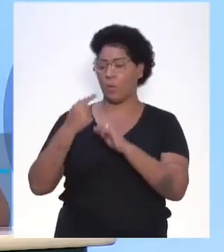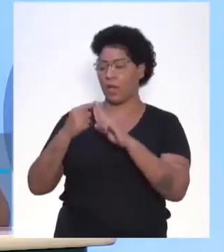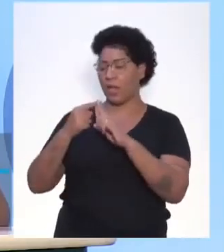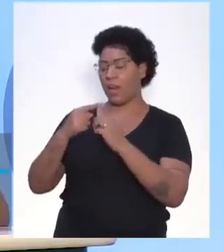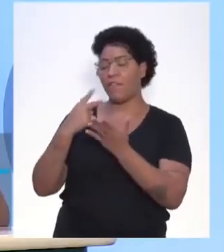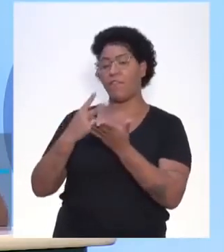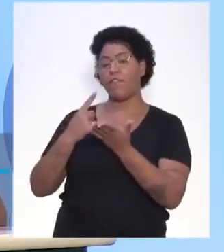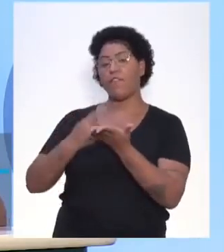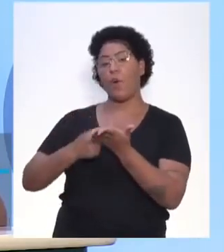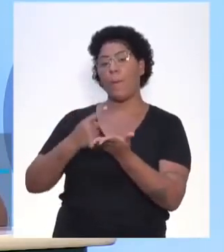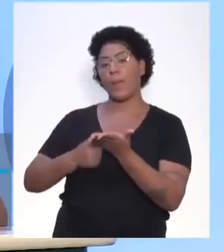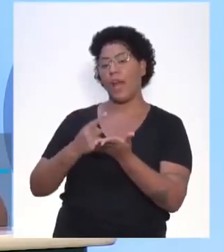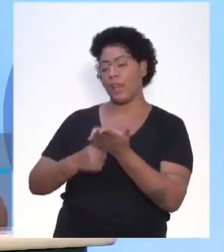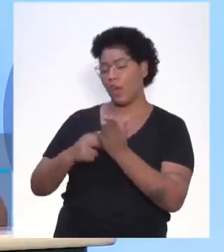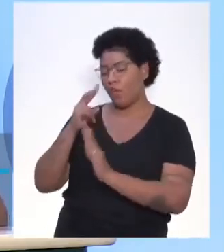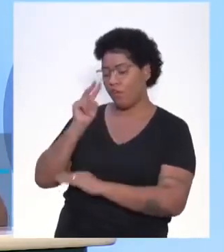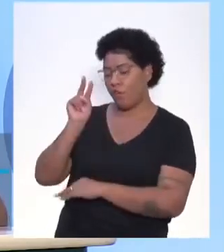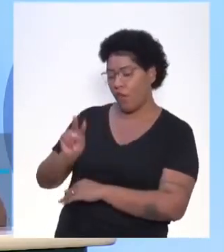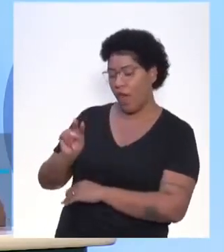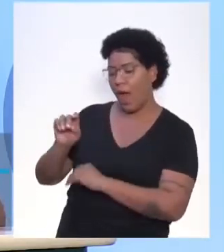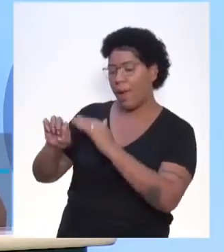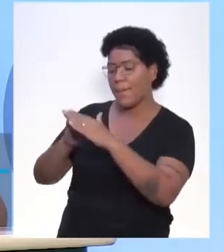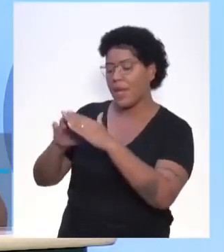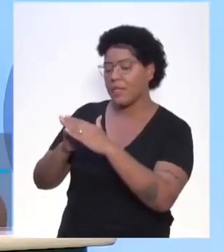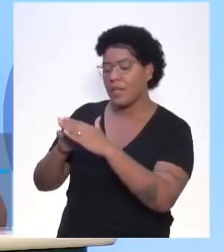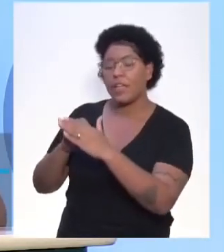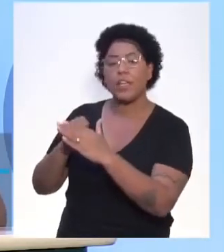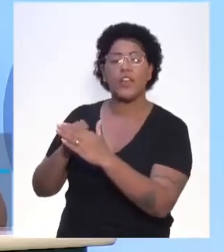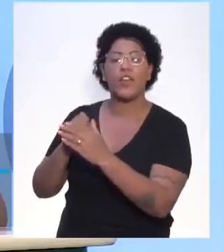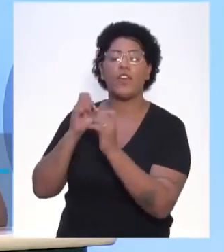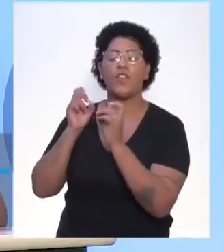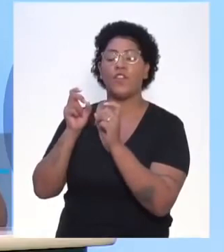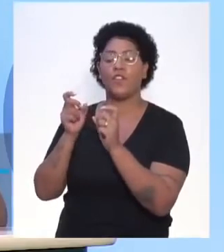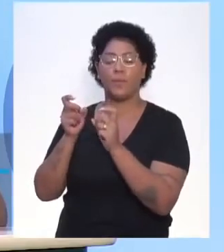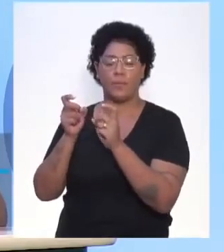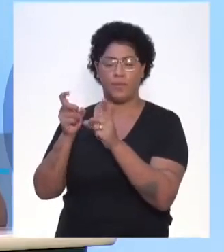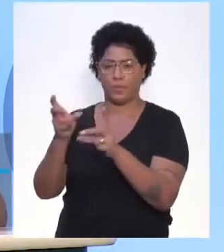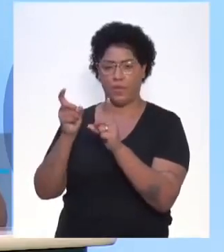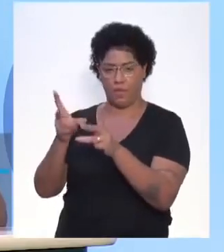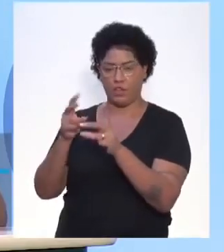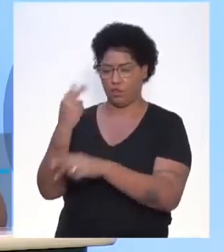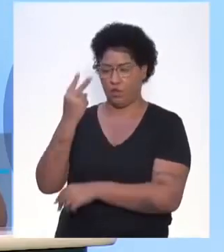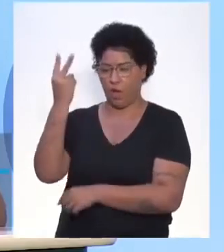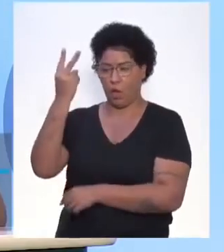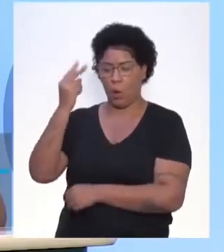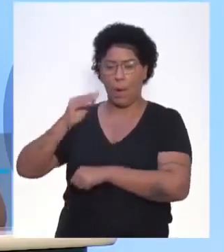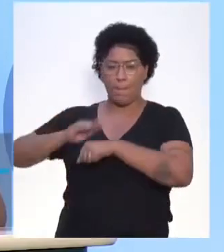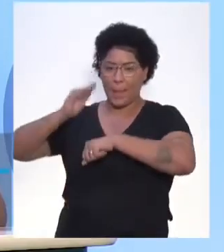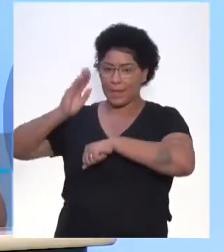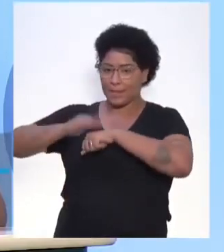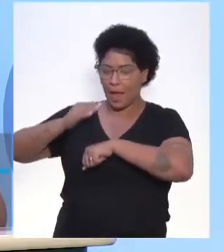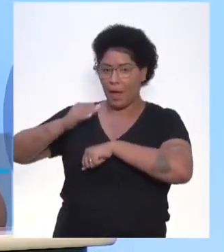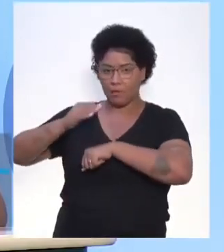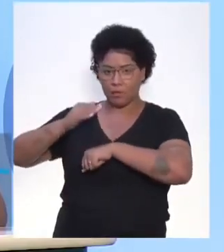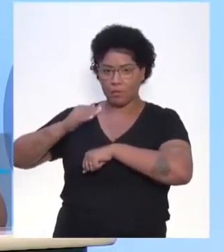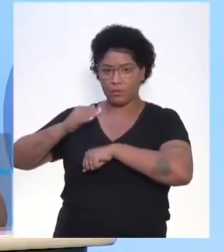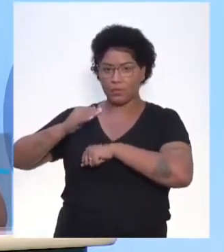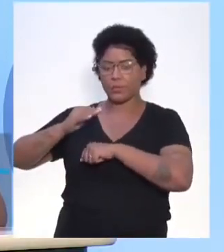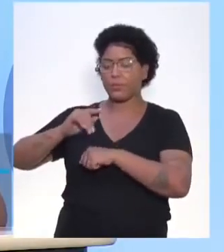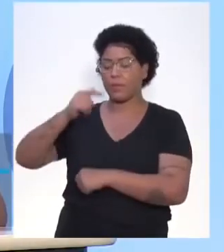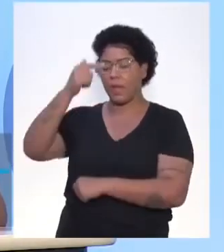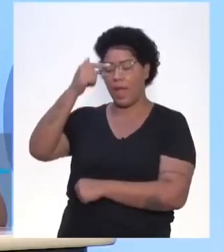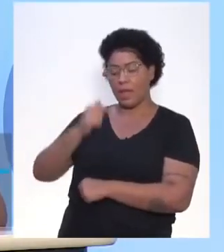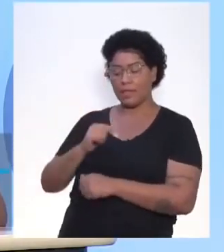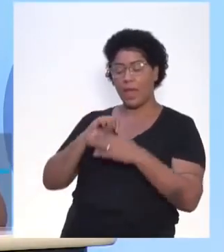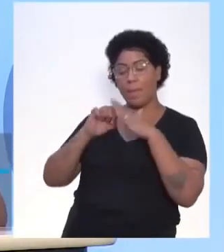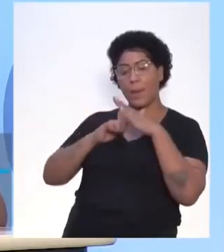mais barato que o outro, justamente para não haver concorrência entre essas empresas aí. Então, são medidas que estavam ali sendo desenhadas